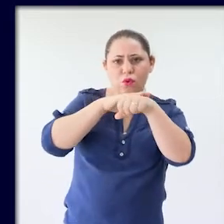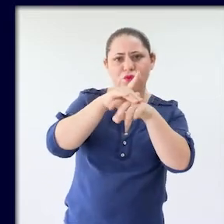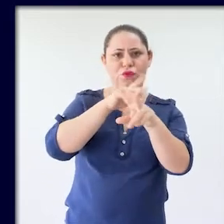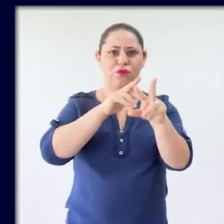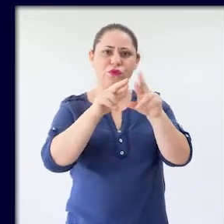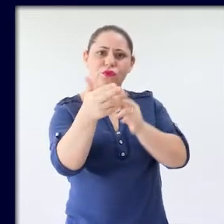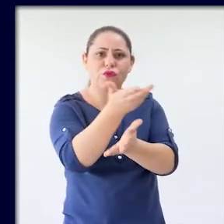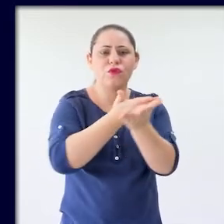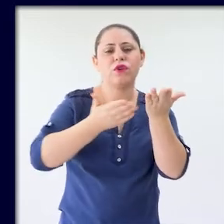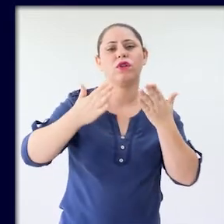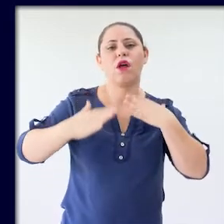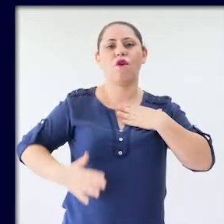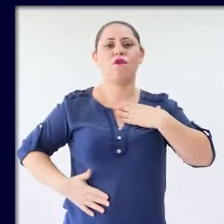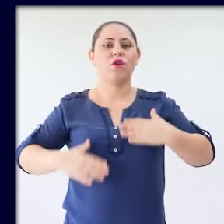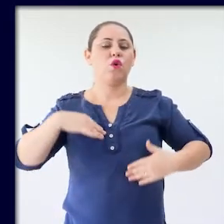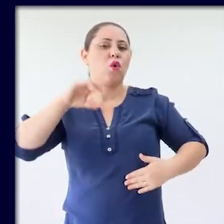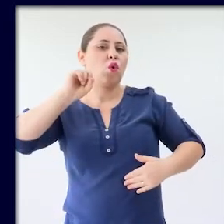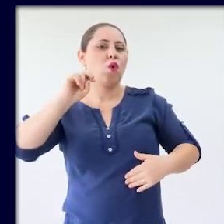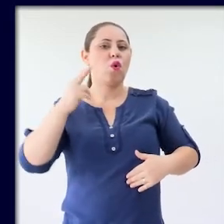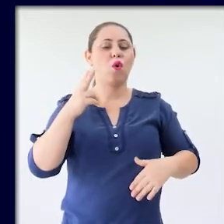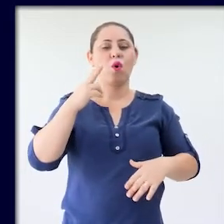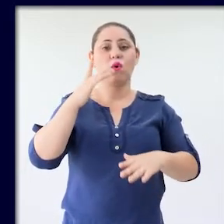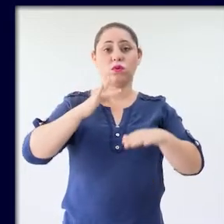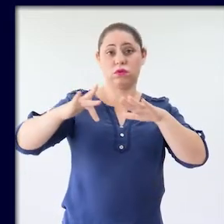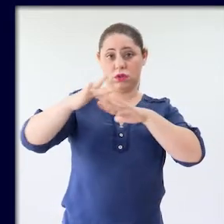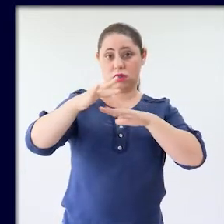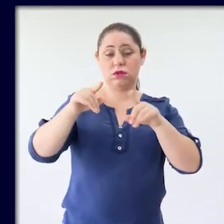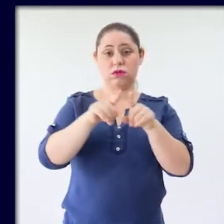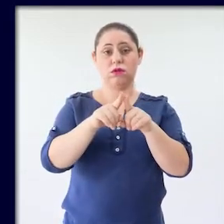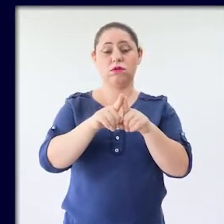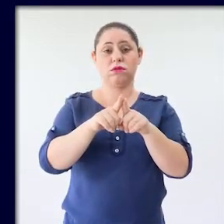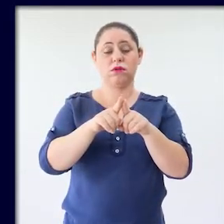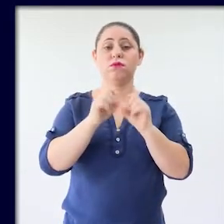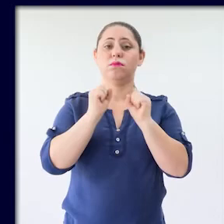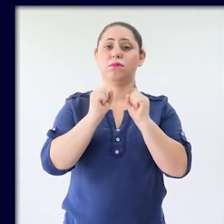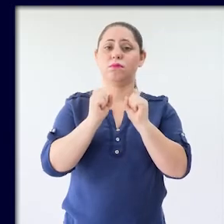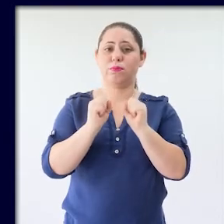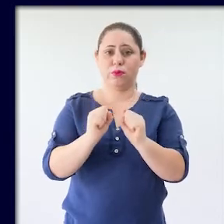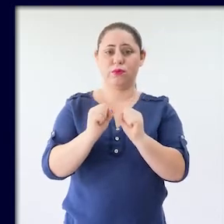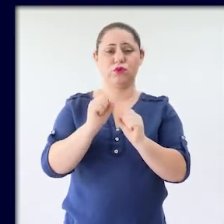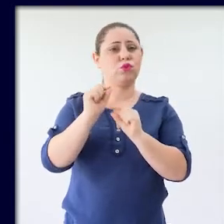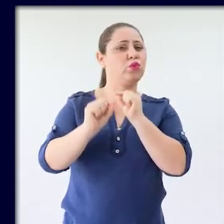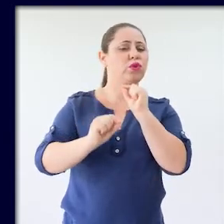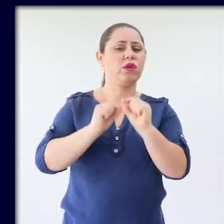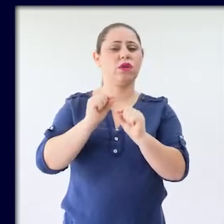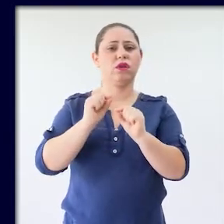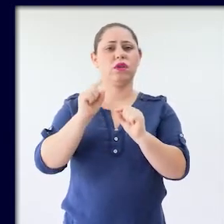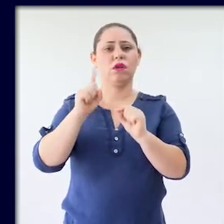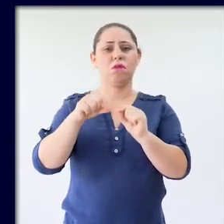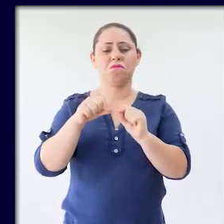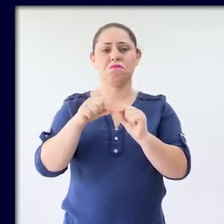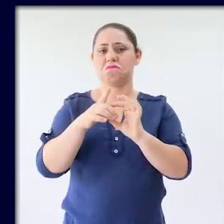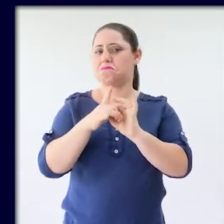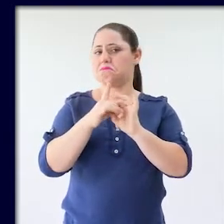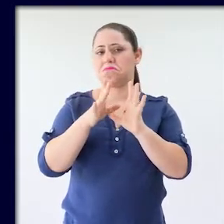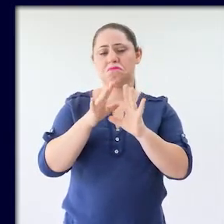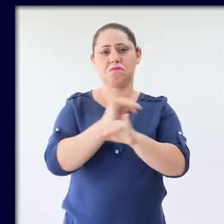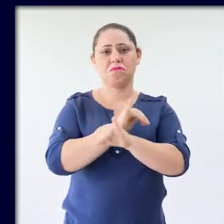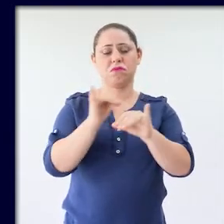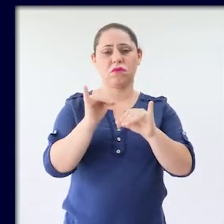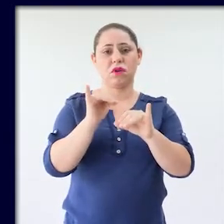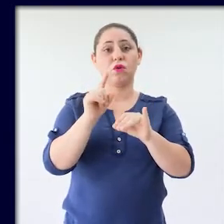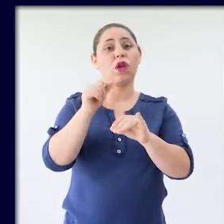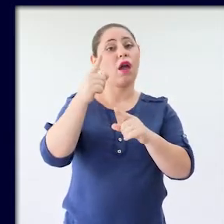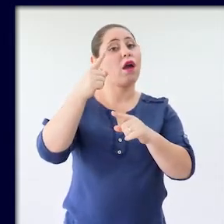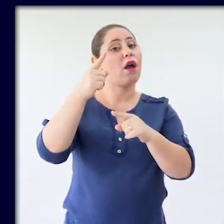seja conversando com alguém fisicamente ou através das redes sociais, né? Ele pode muito bem